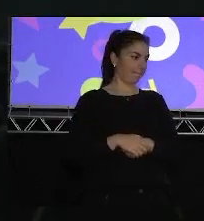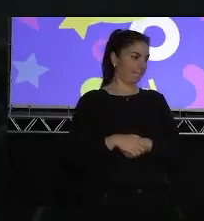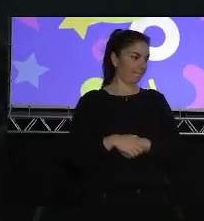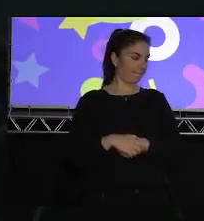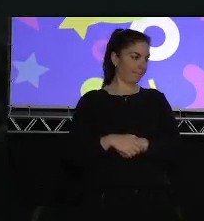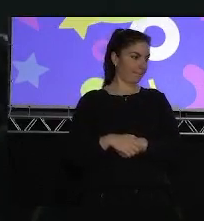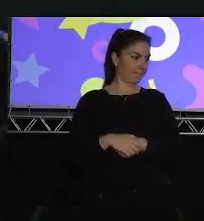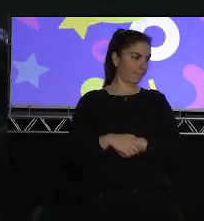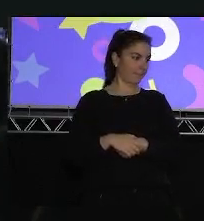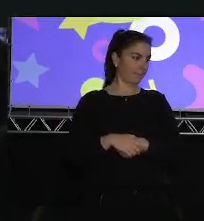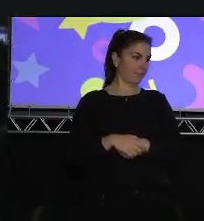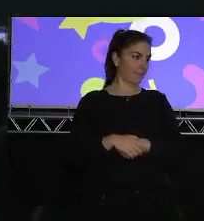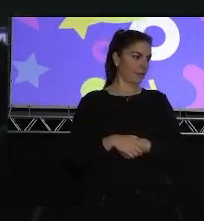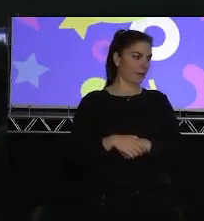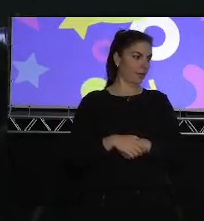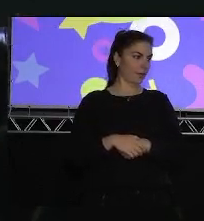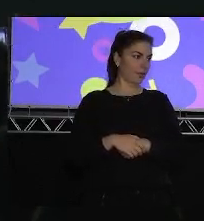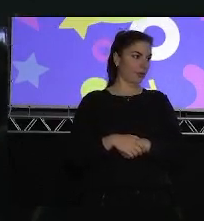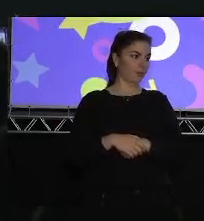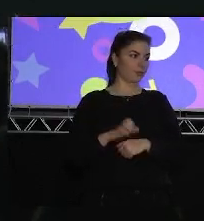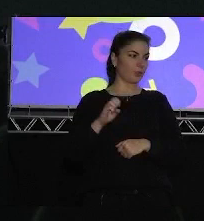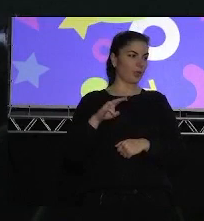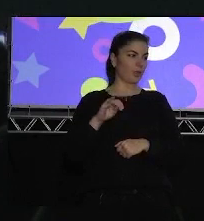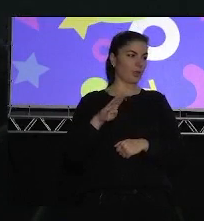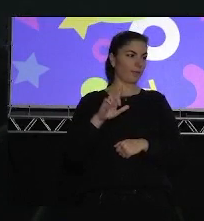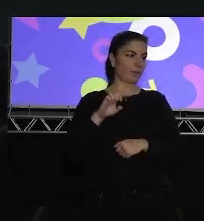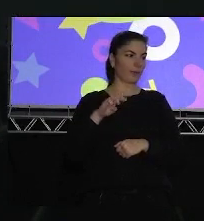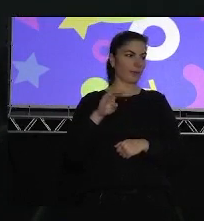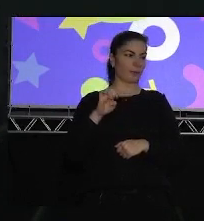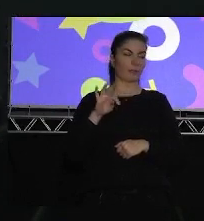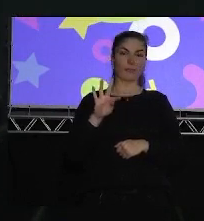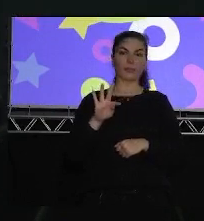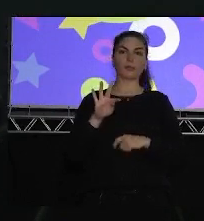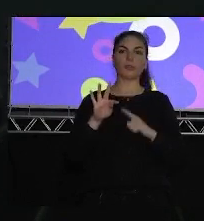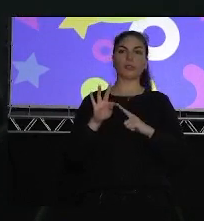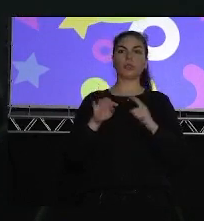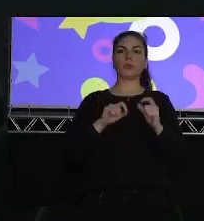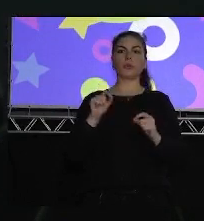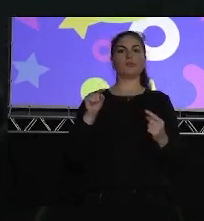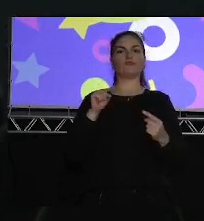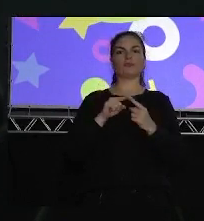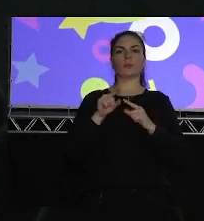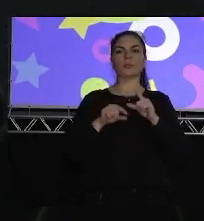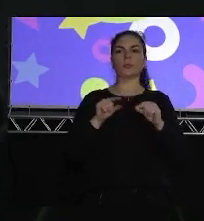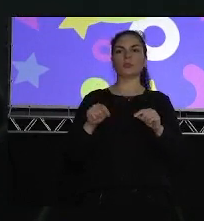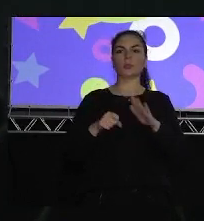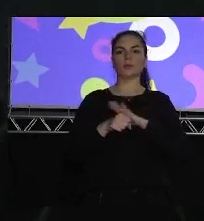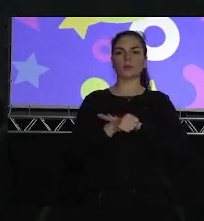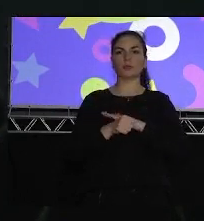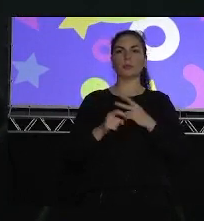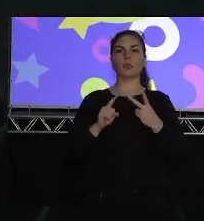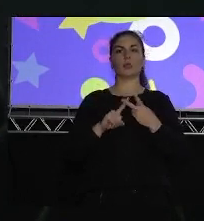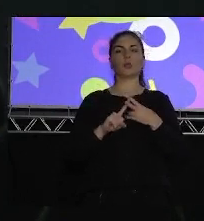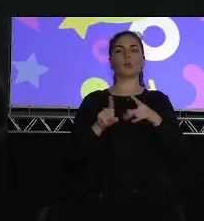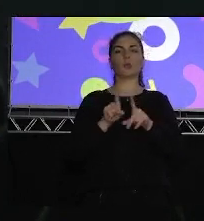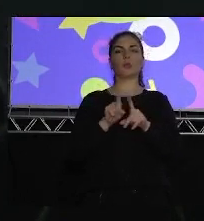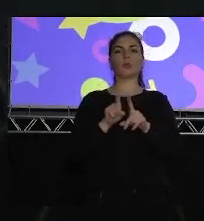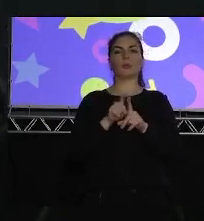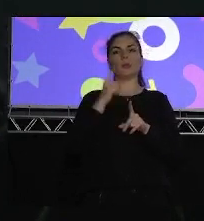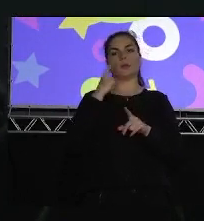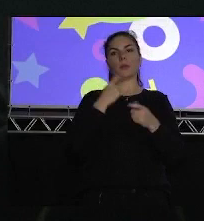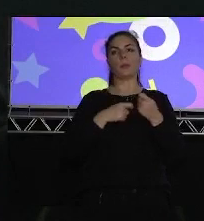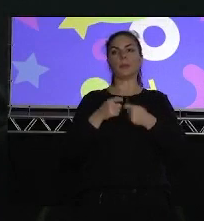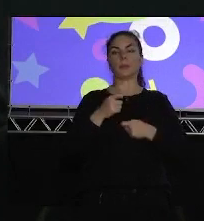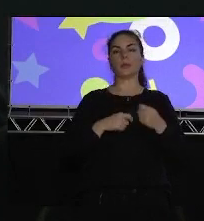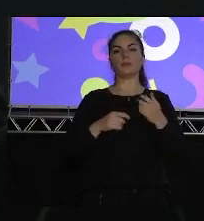Bom, e aí o enablement, ele tem alguns objetivos, que é validar e invalidar a proposta, selecionar os investimentos, estabelecer, negociar e declarar prioridades,